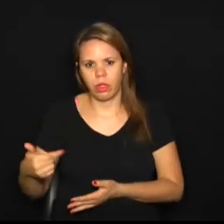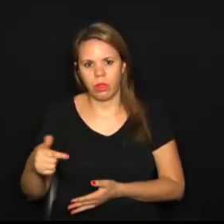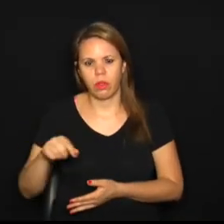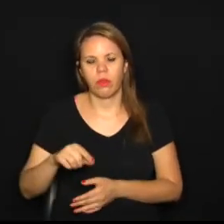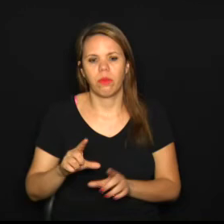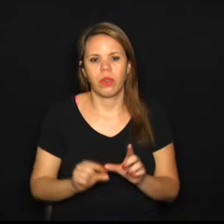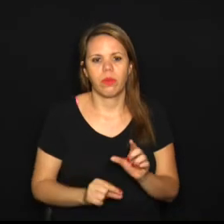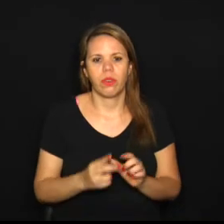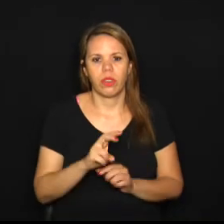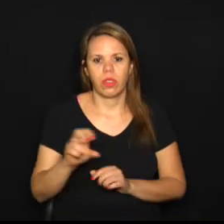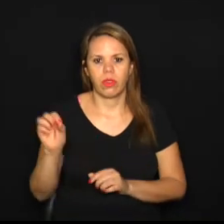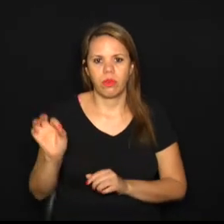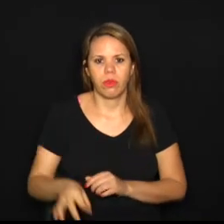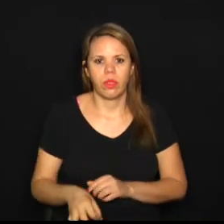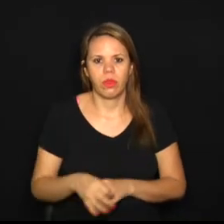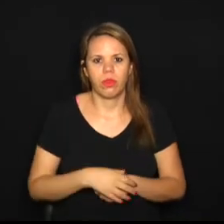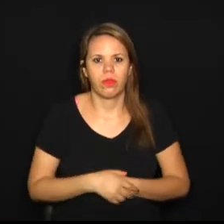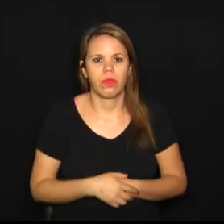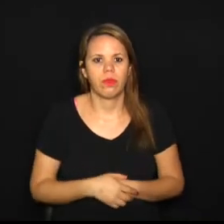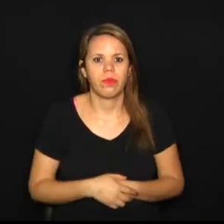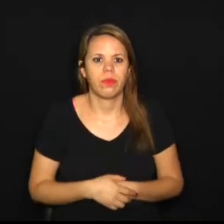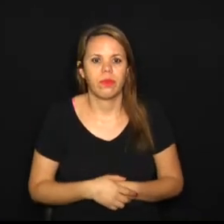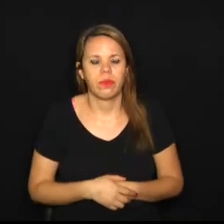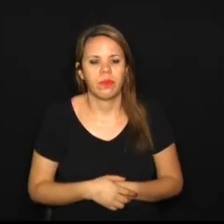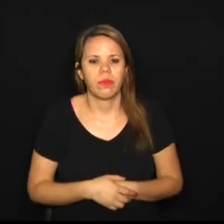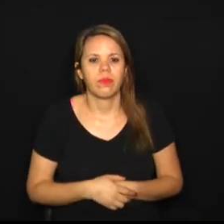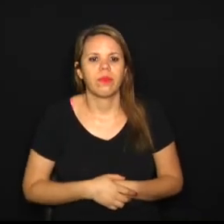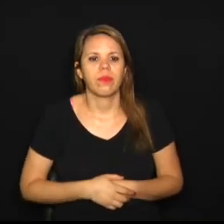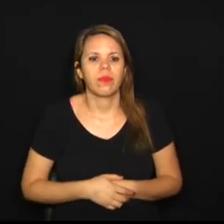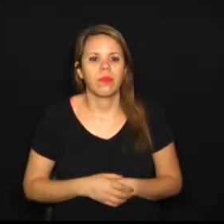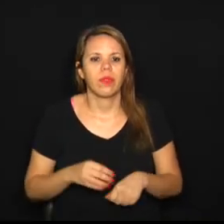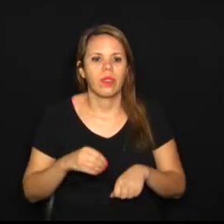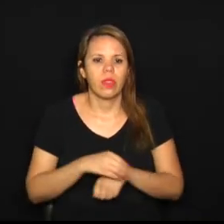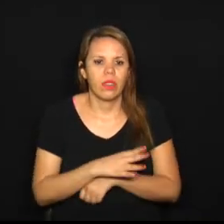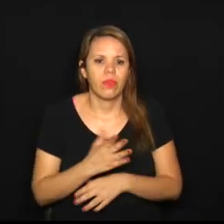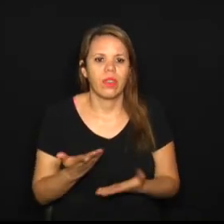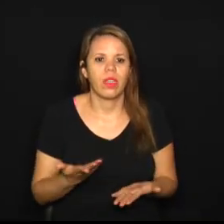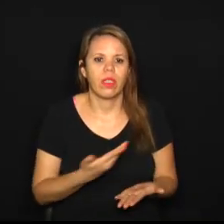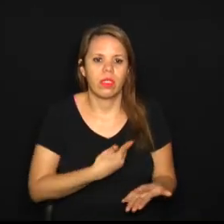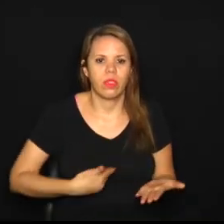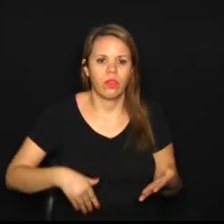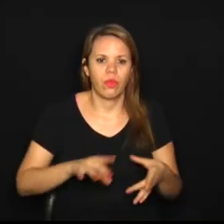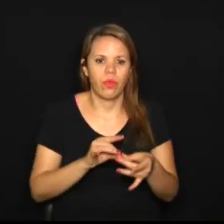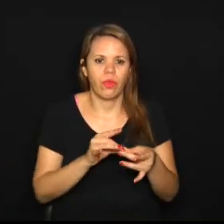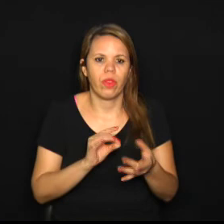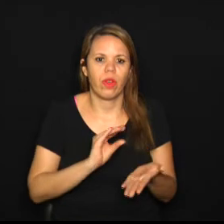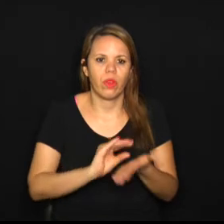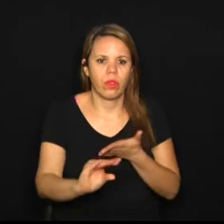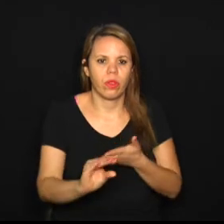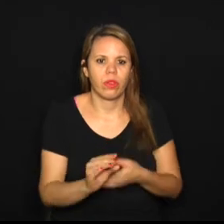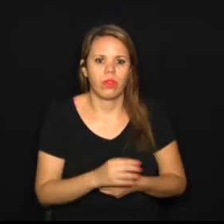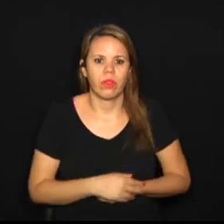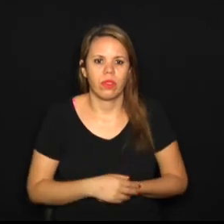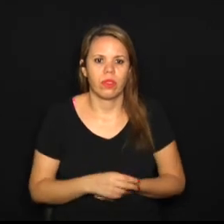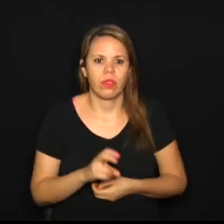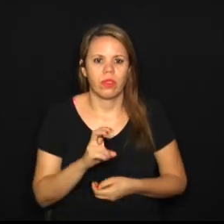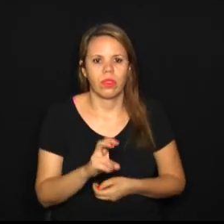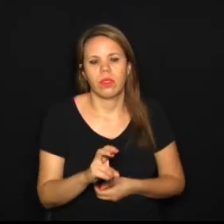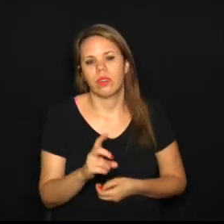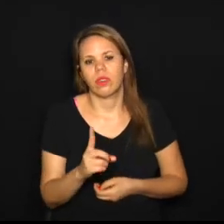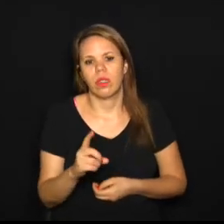1.942.500.000, 98,6% do orçamento. As transferências da União, a previsão era de 520.900.000, realizou